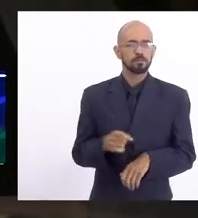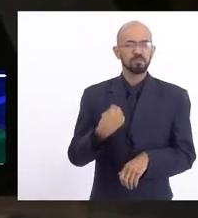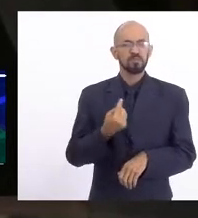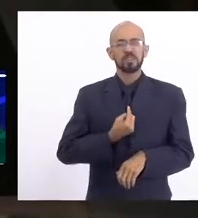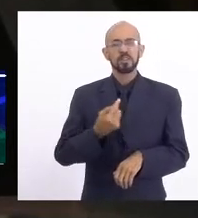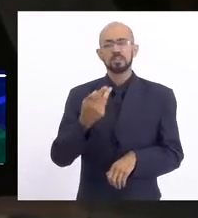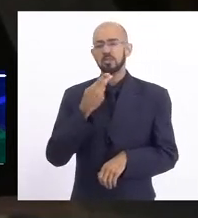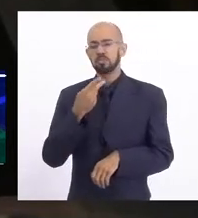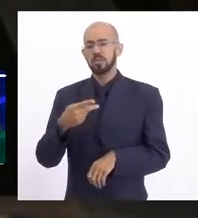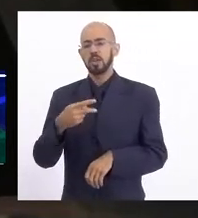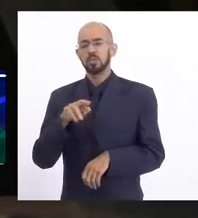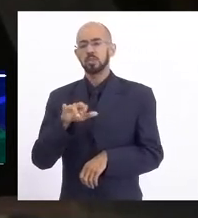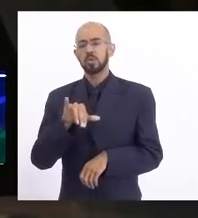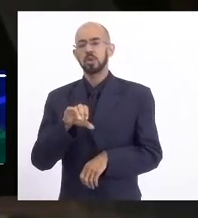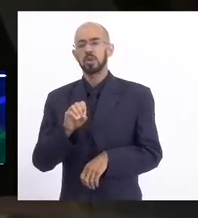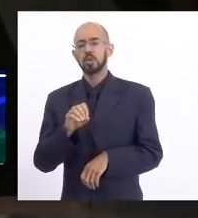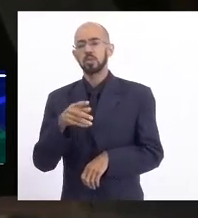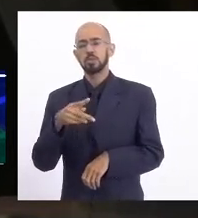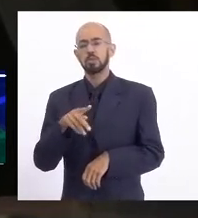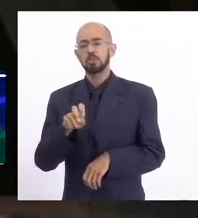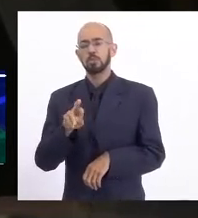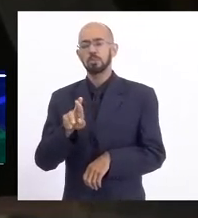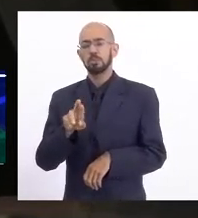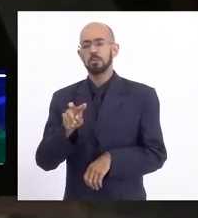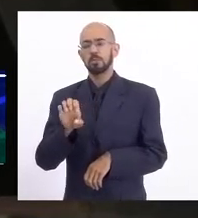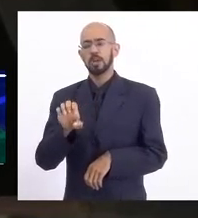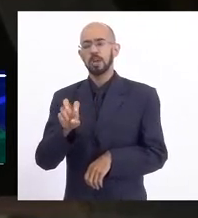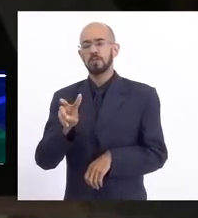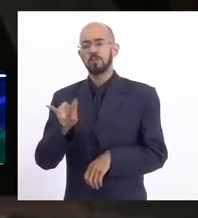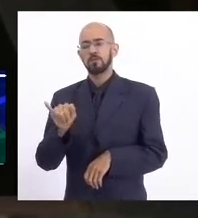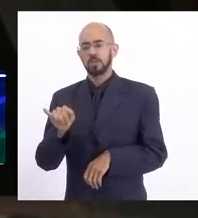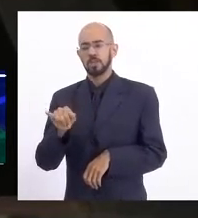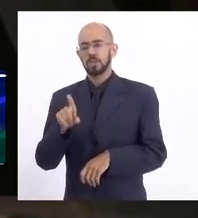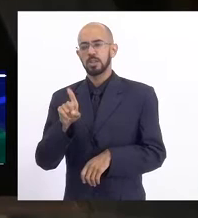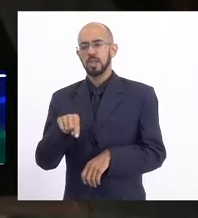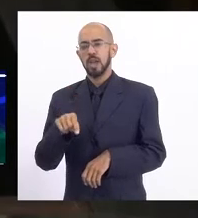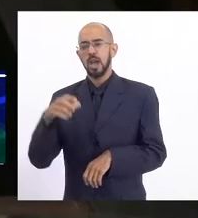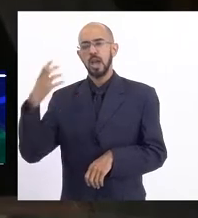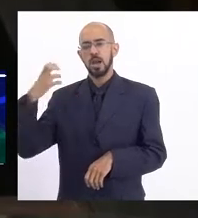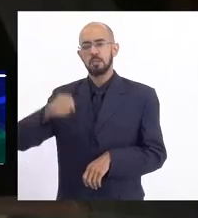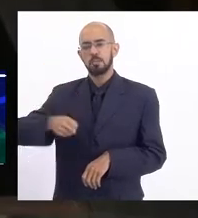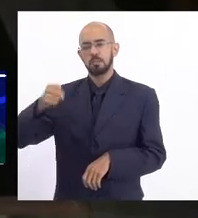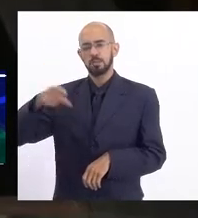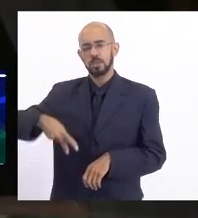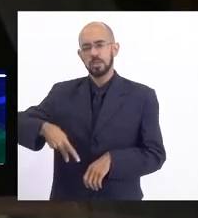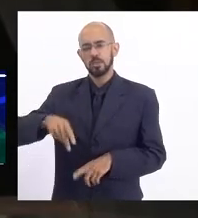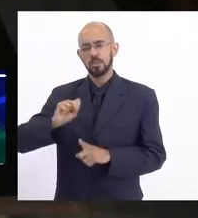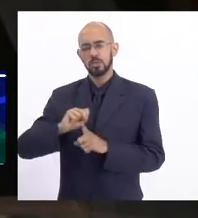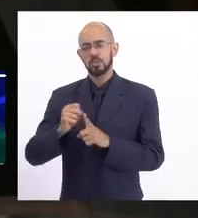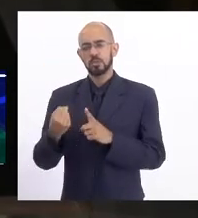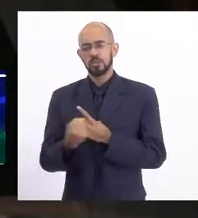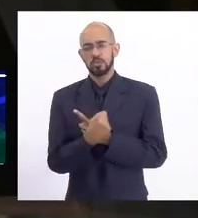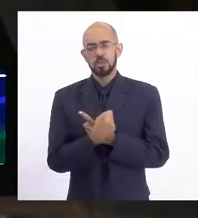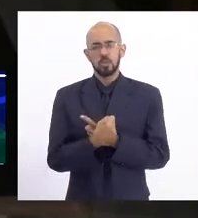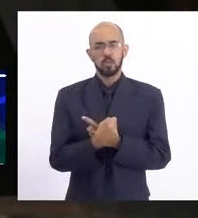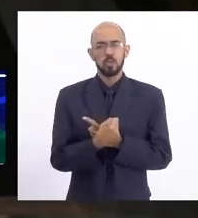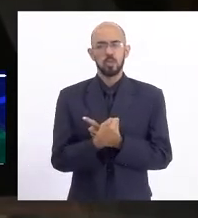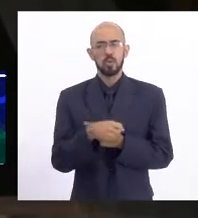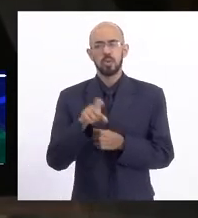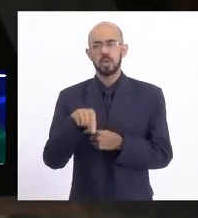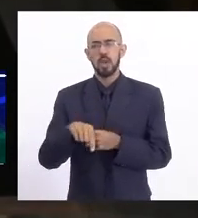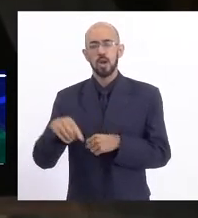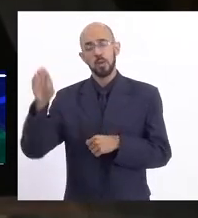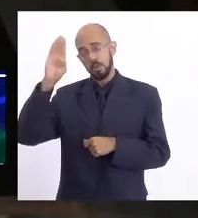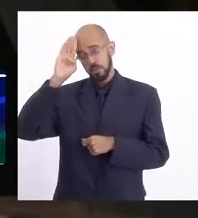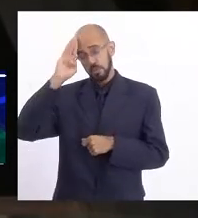Rio Previdência, estamos falando da Previdência Social. A Previdência Social, deputado Eliomar, é, por assim dizer, o principal